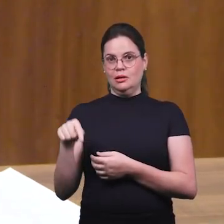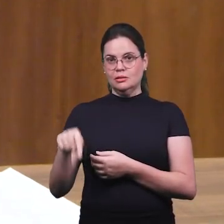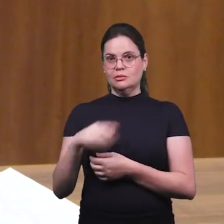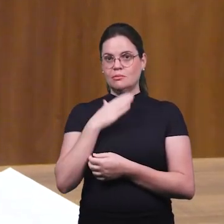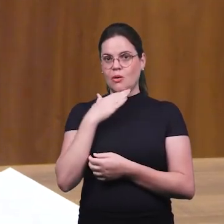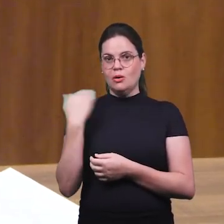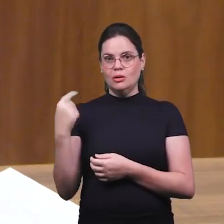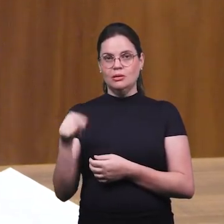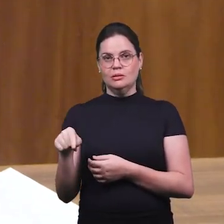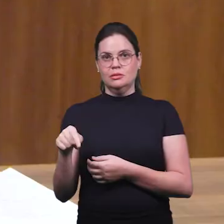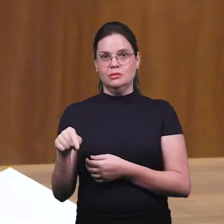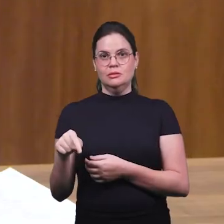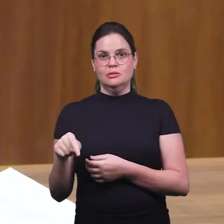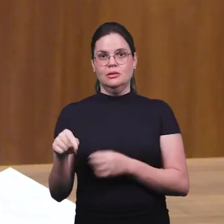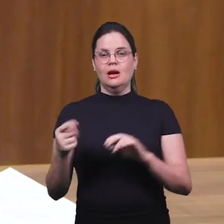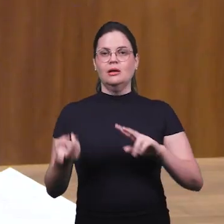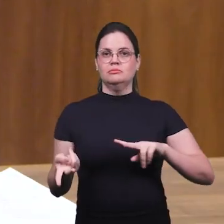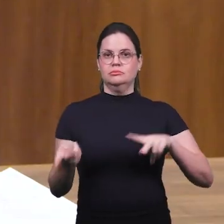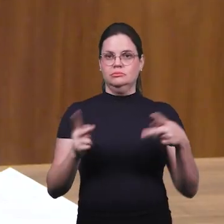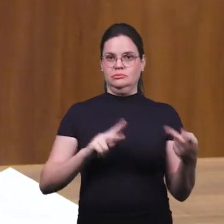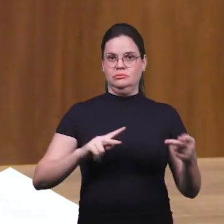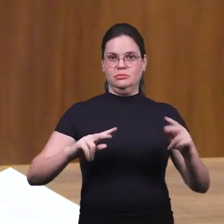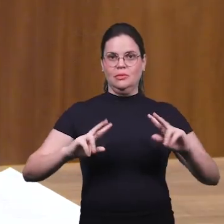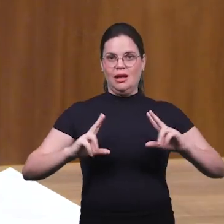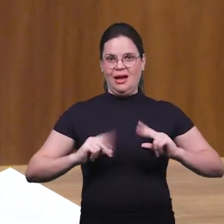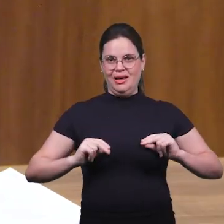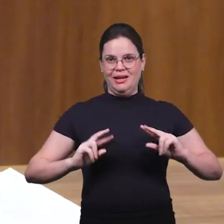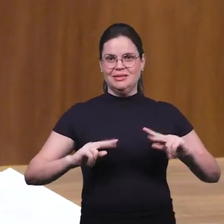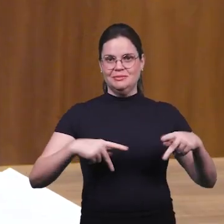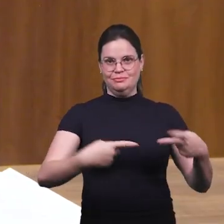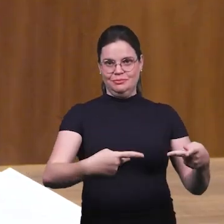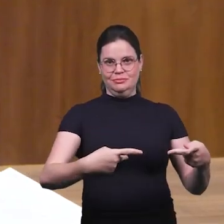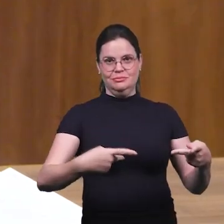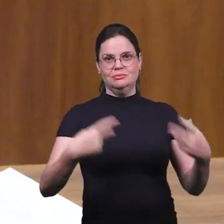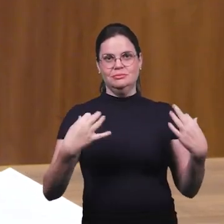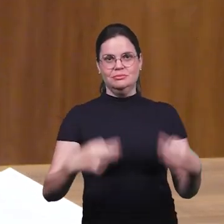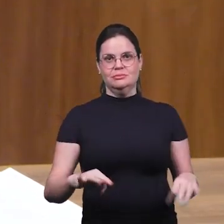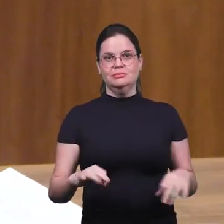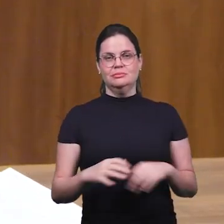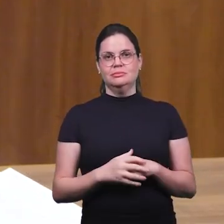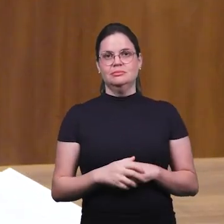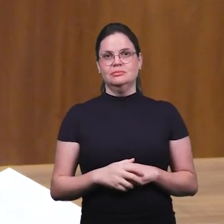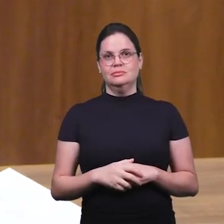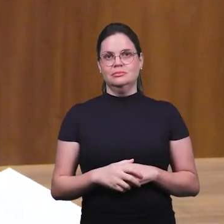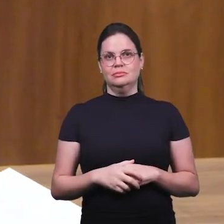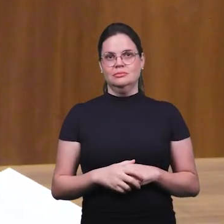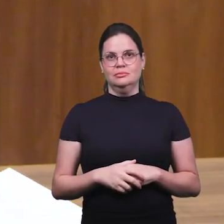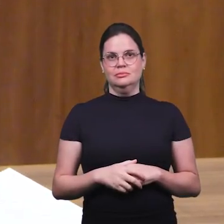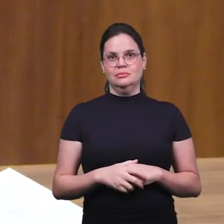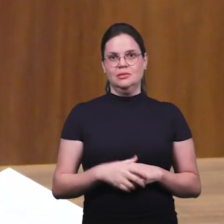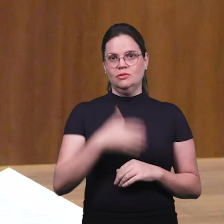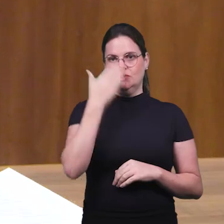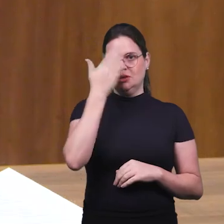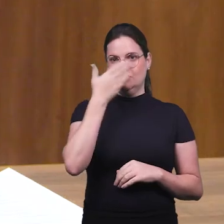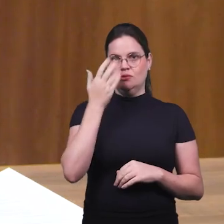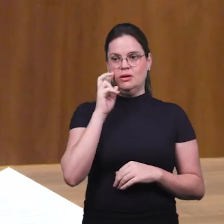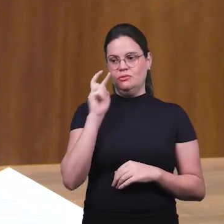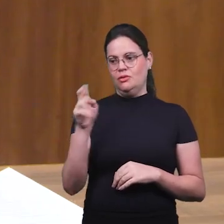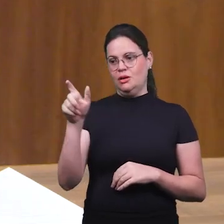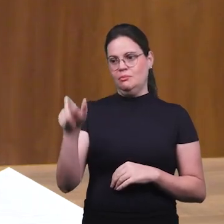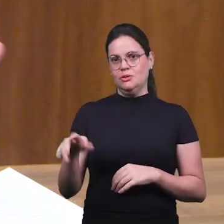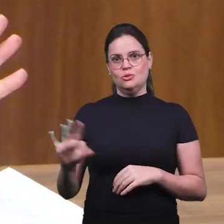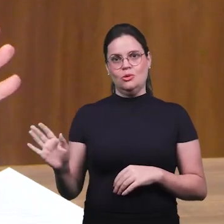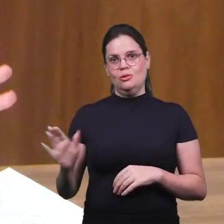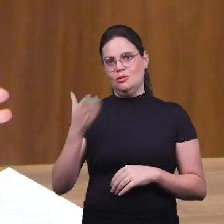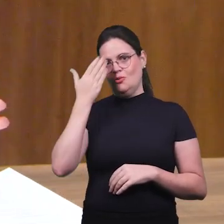físico, essa herança ela vai ser transmitida e você nunca mais vai ver o testador, né? Mas o